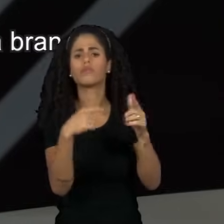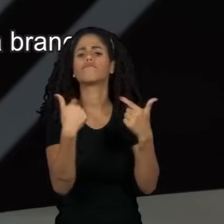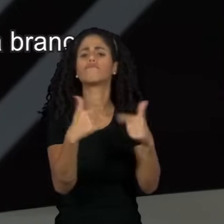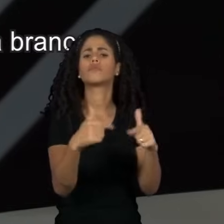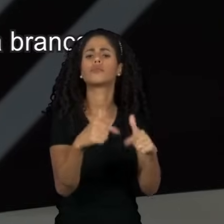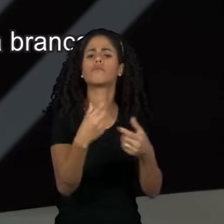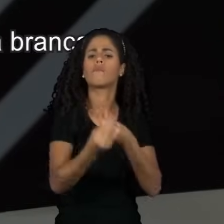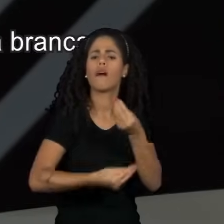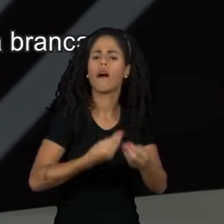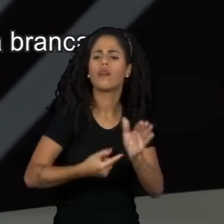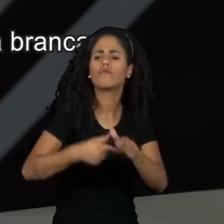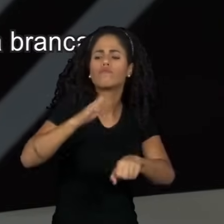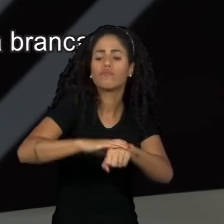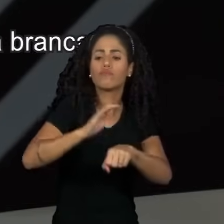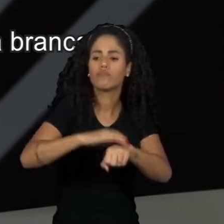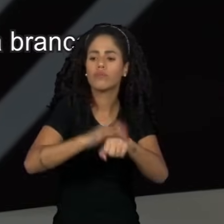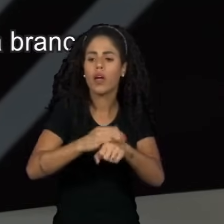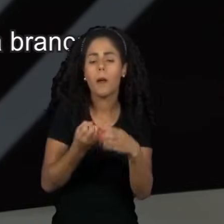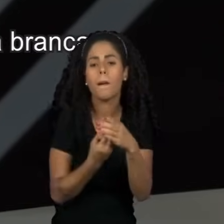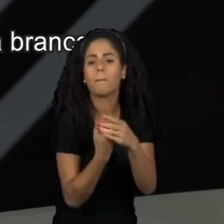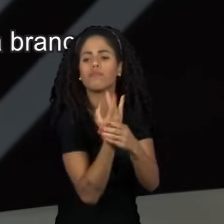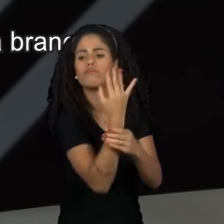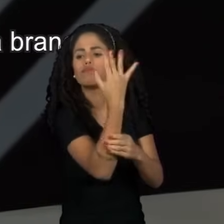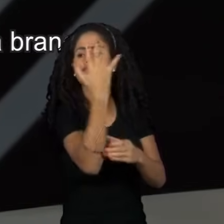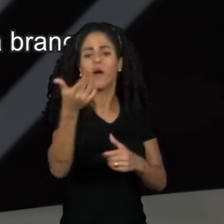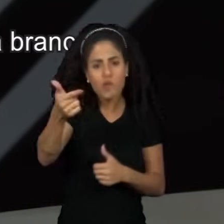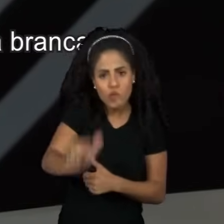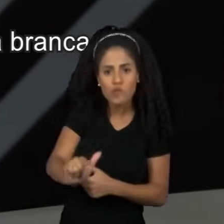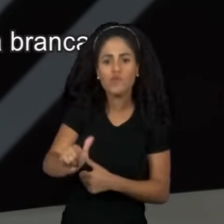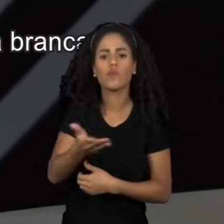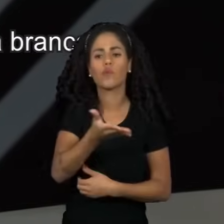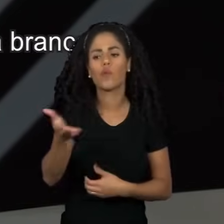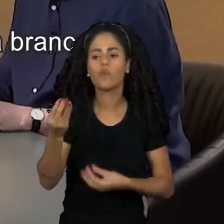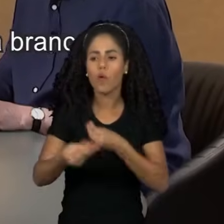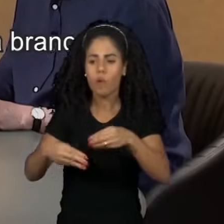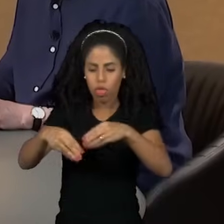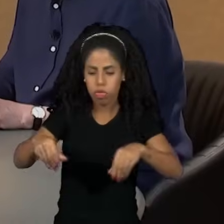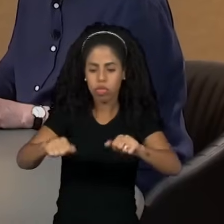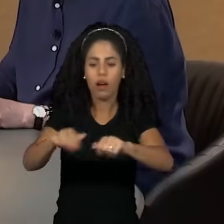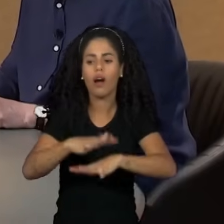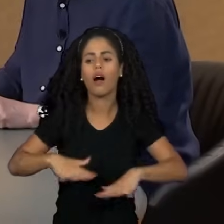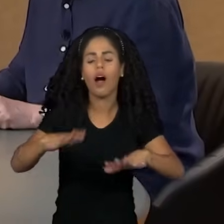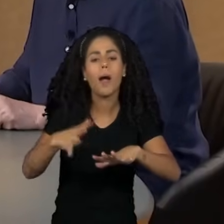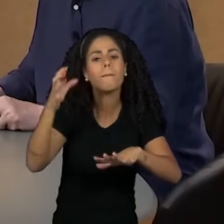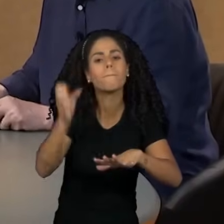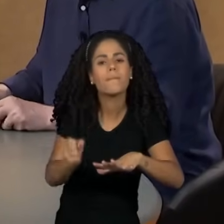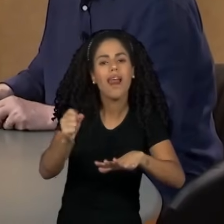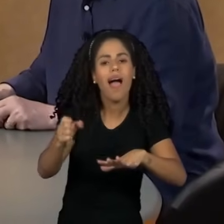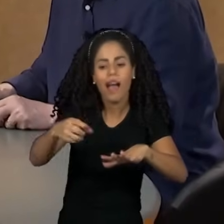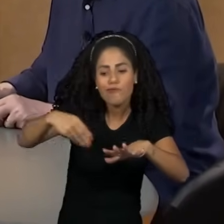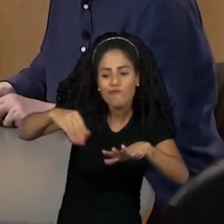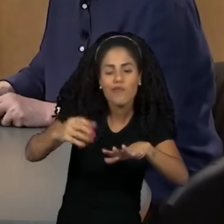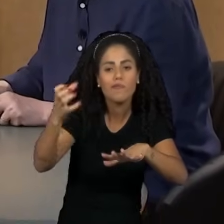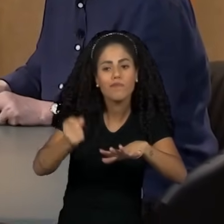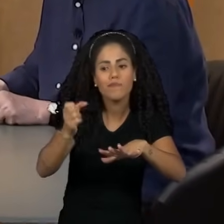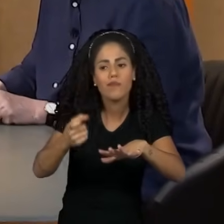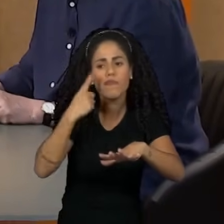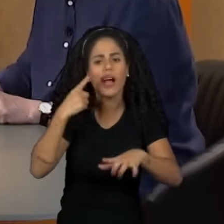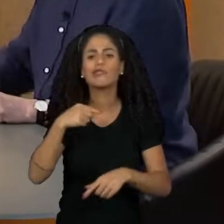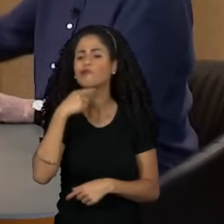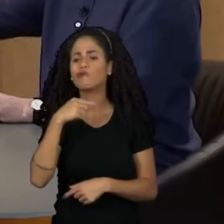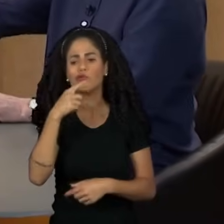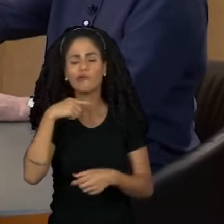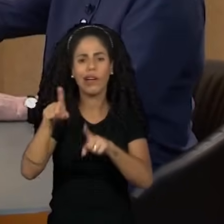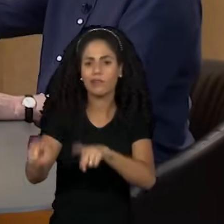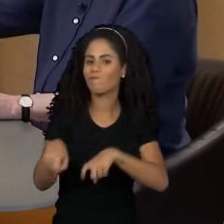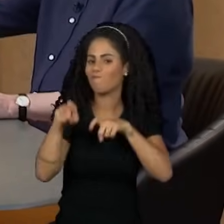feito de recuperação de uma terra de areia branca, considerado não apto para